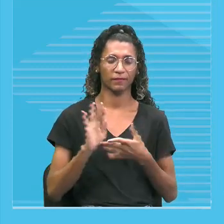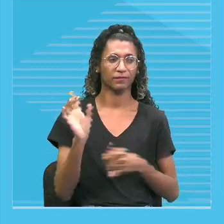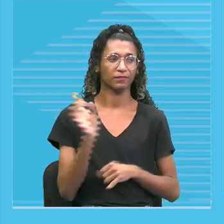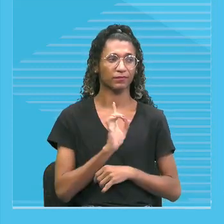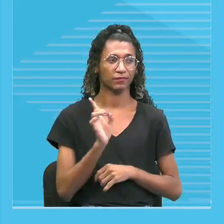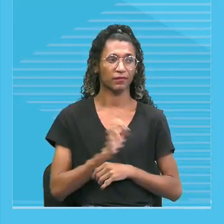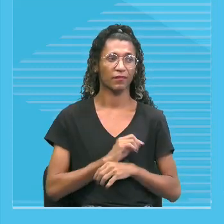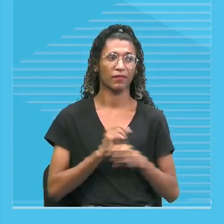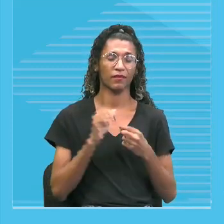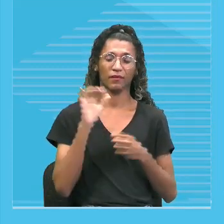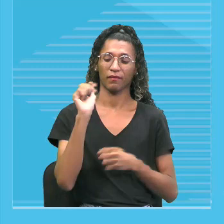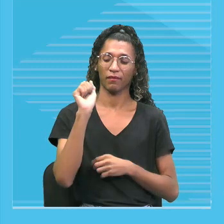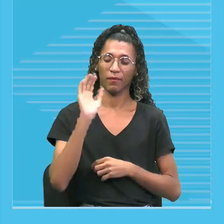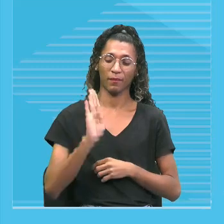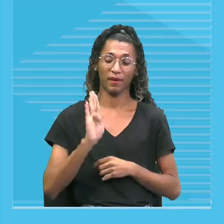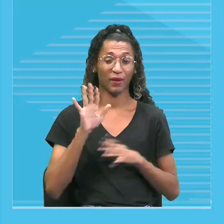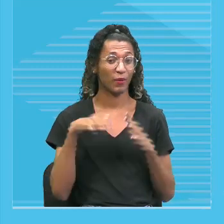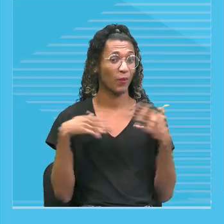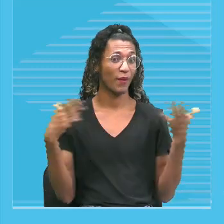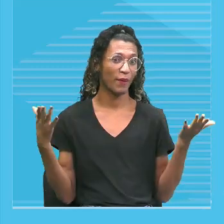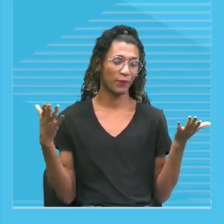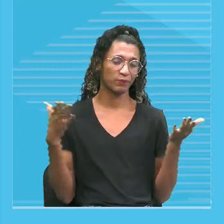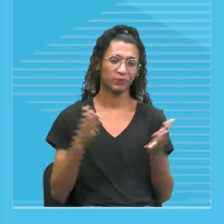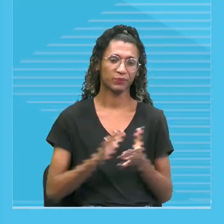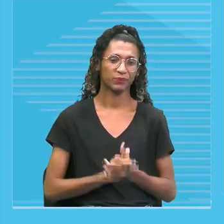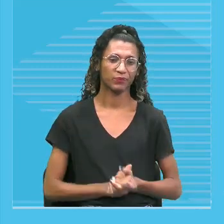aí a ficar a letra a letra B né